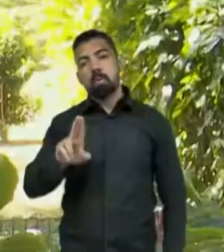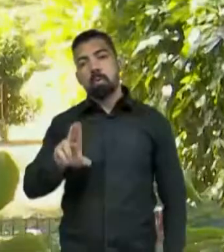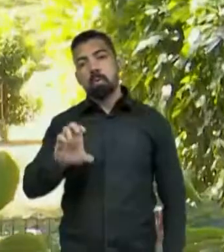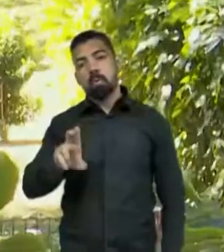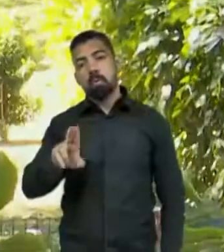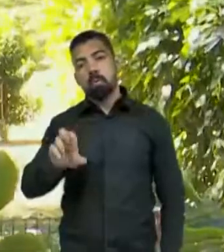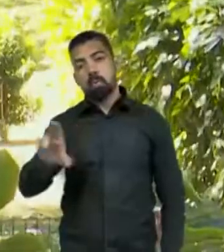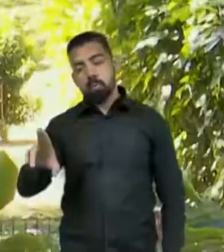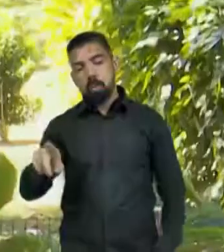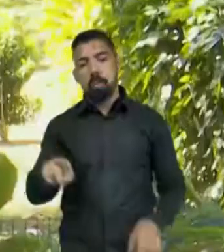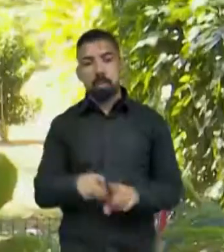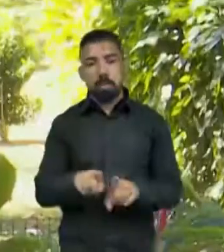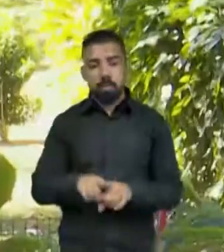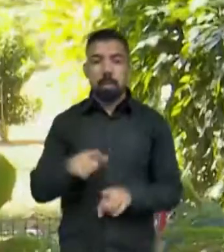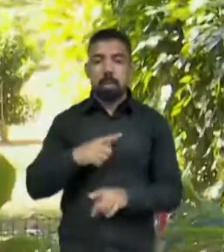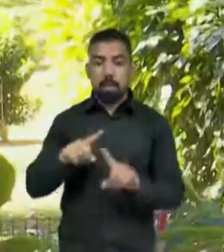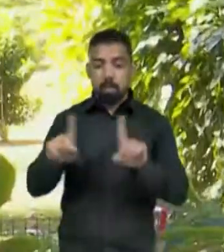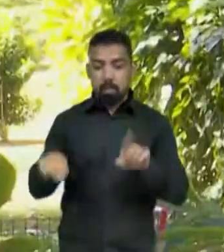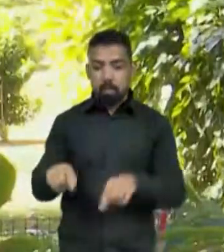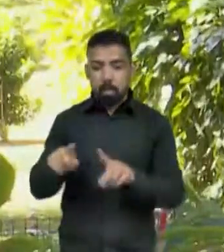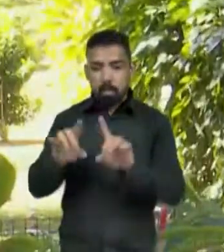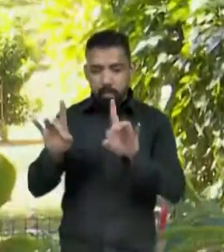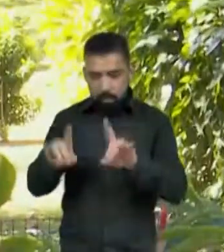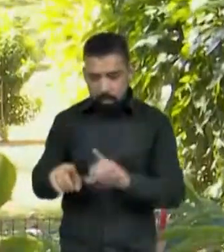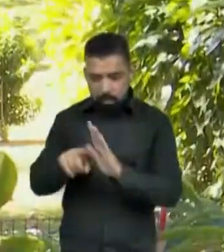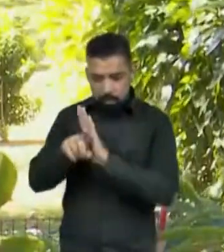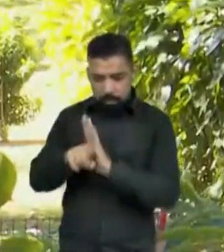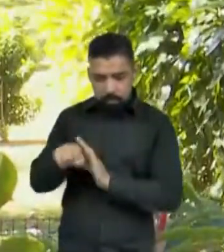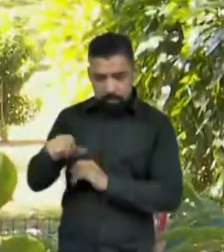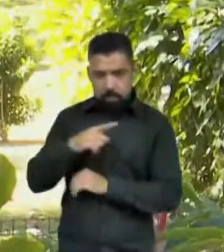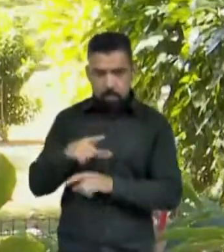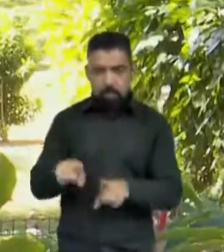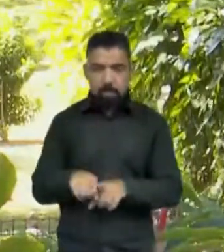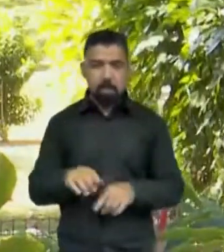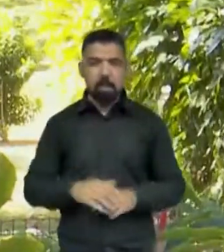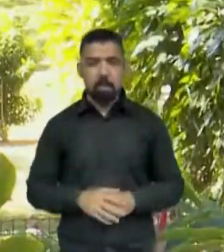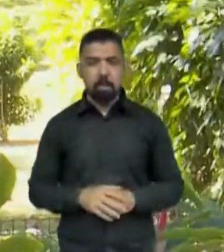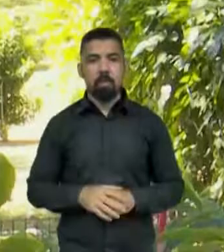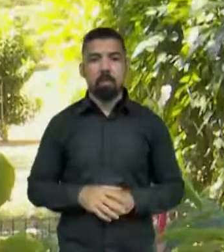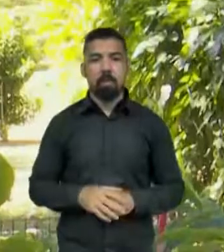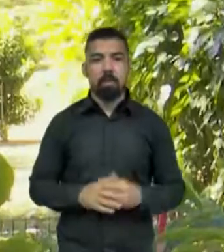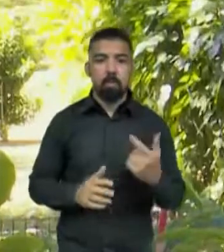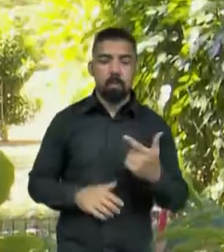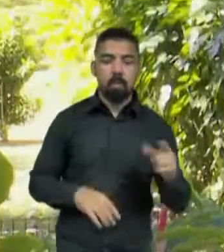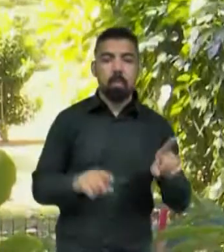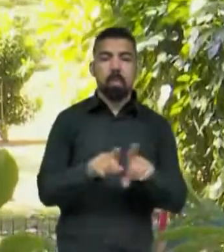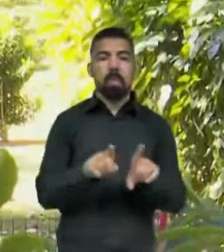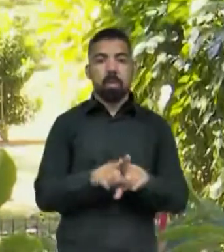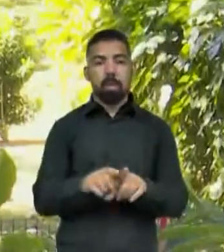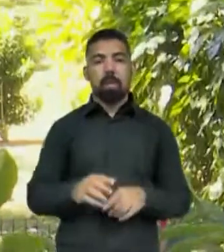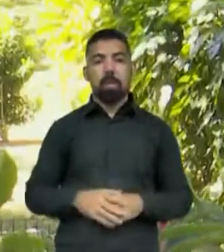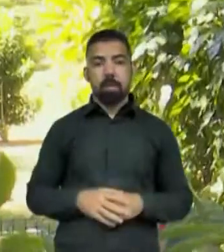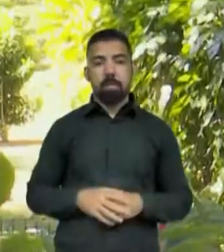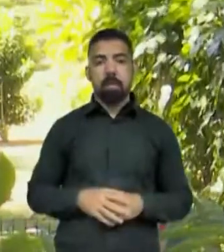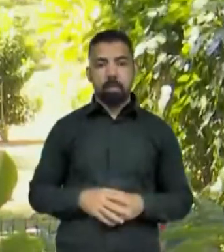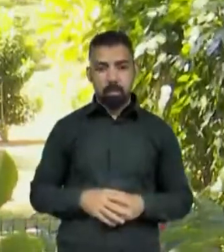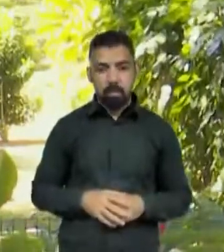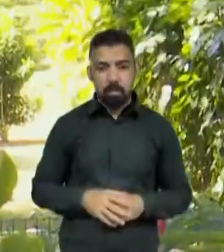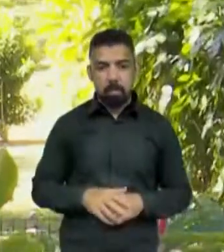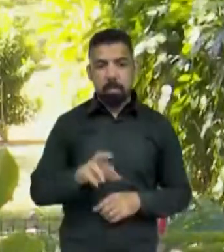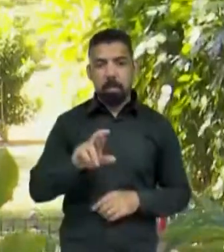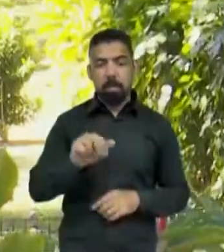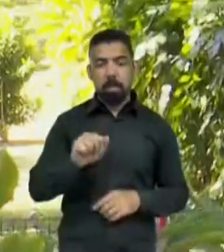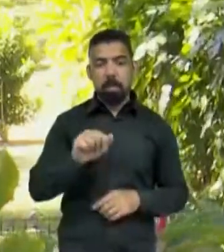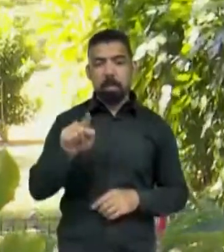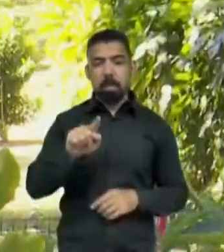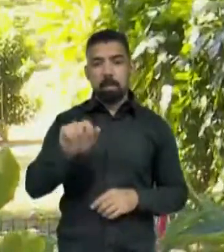Temos um projeto de pesquisa hoje voltado para ela. E no anfíbio eu vou colocar aqui como uma bandeira, ranzinha de Maranguape. Uma